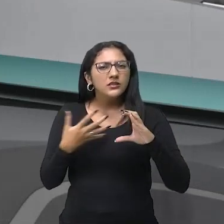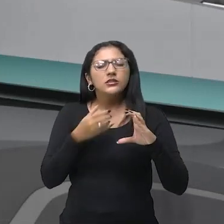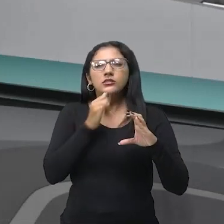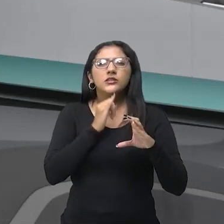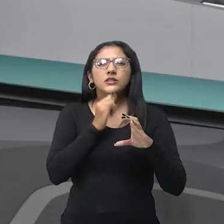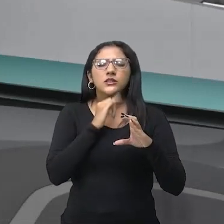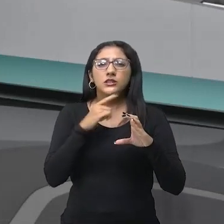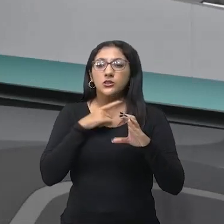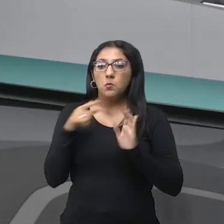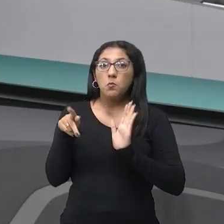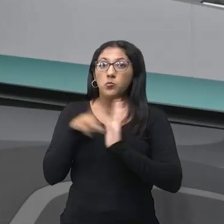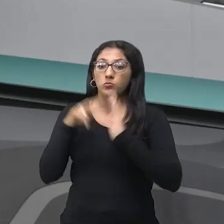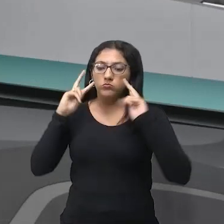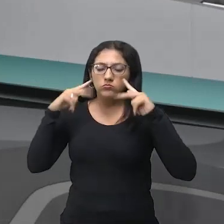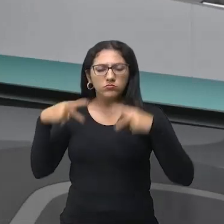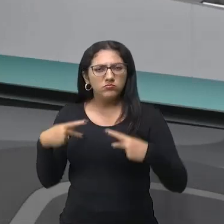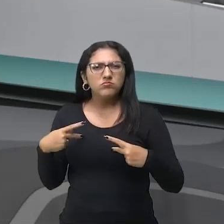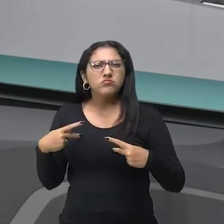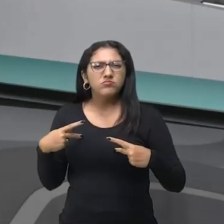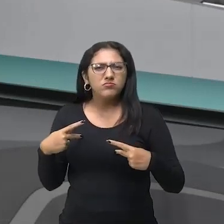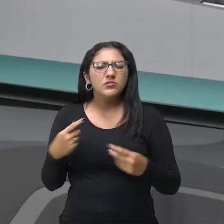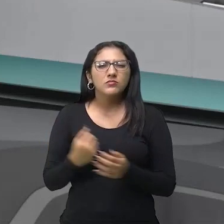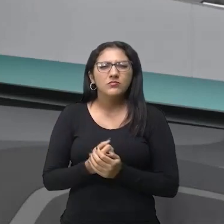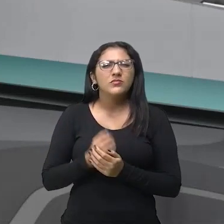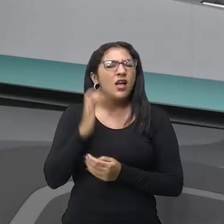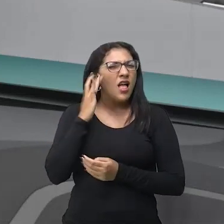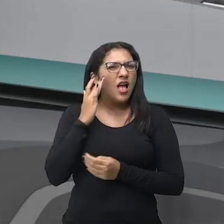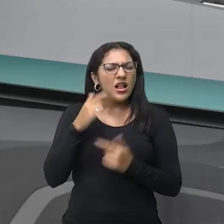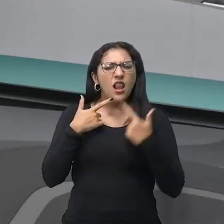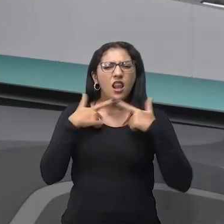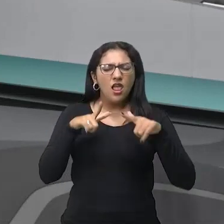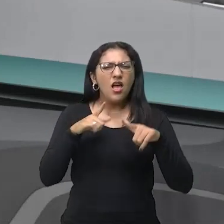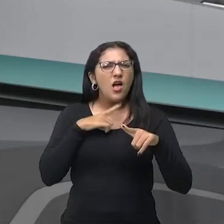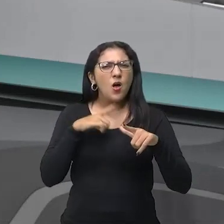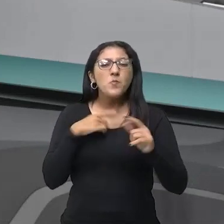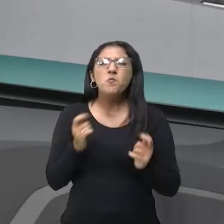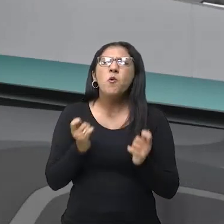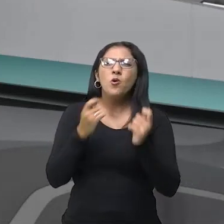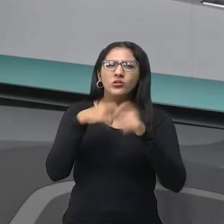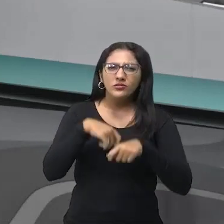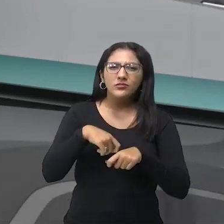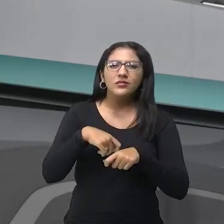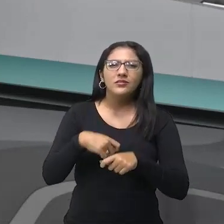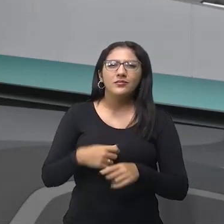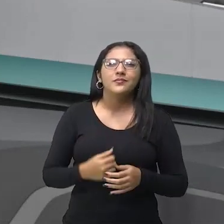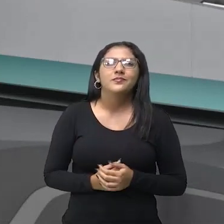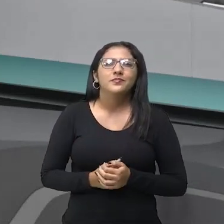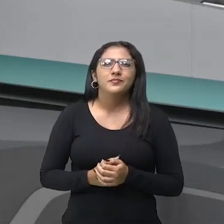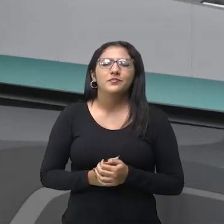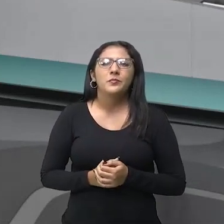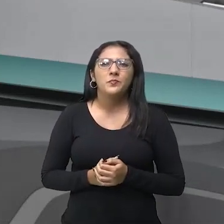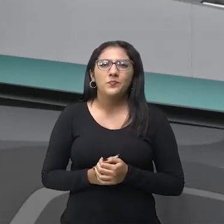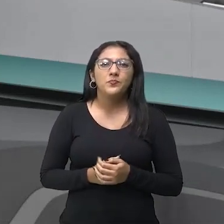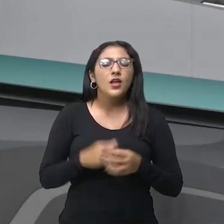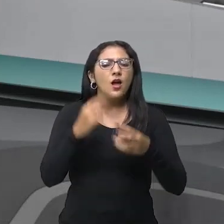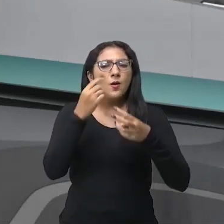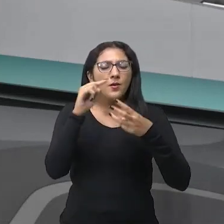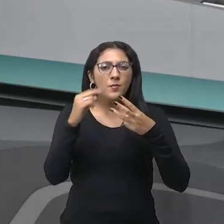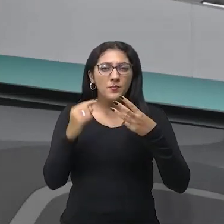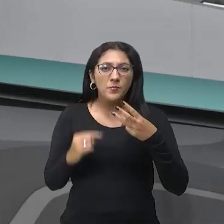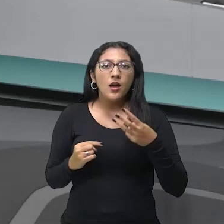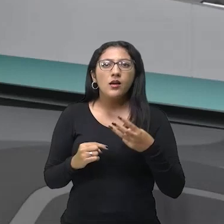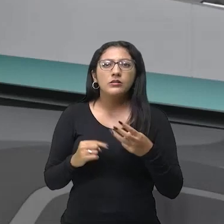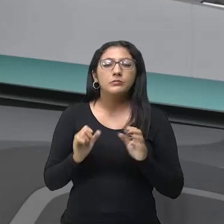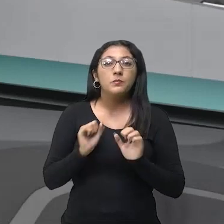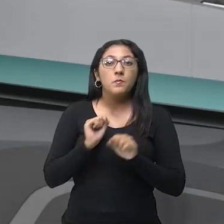que seriam próprias dos humanos? Será que a linguagem me permite esse tipo de expressão? Então, essas questões vão ficar aí na